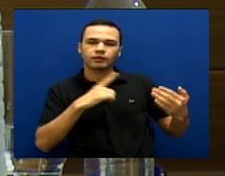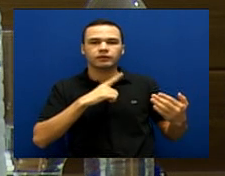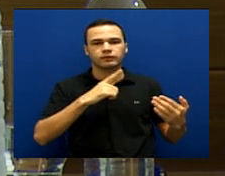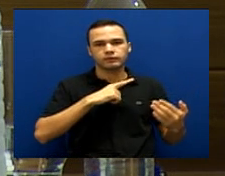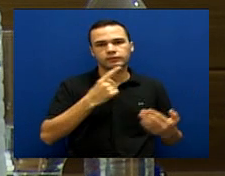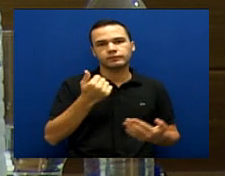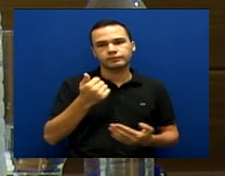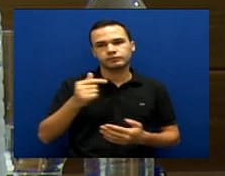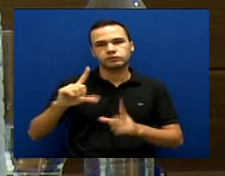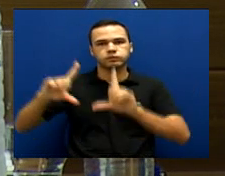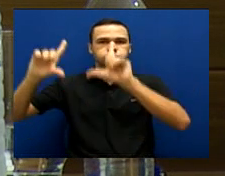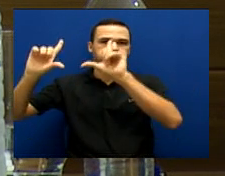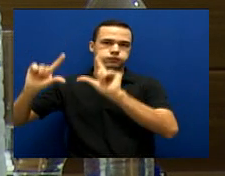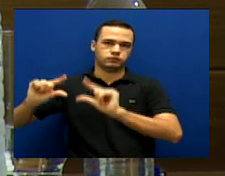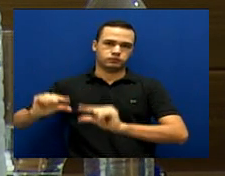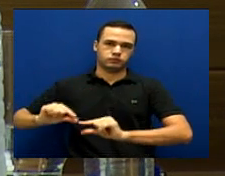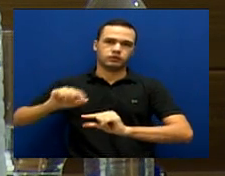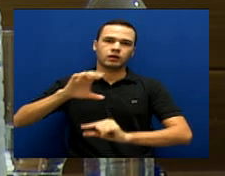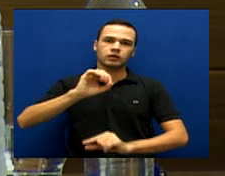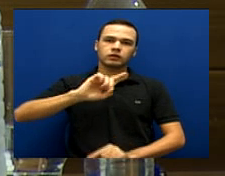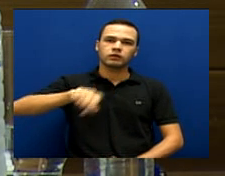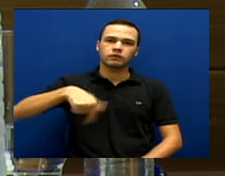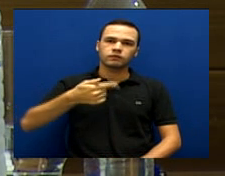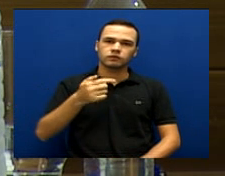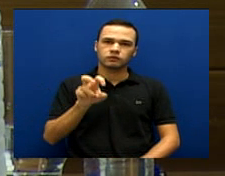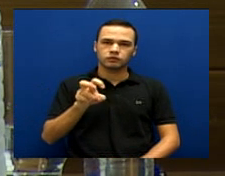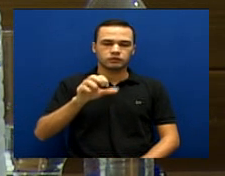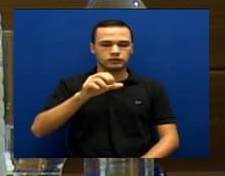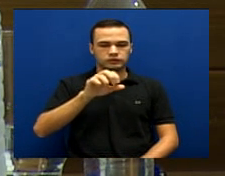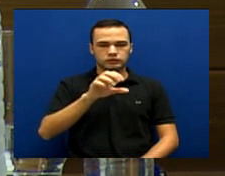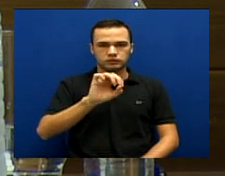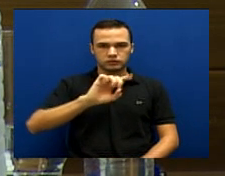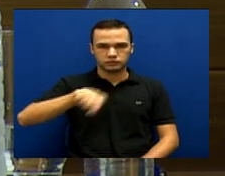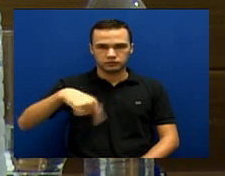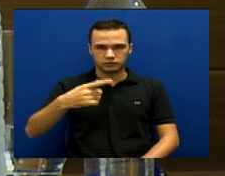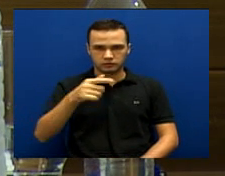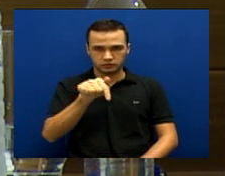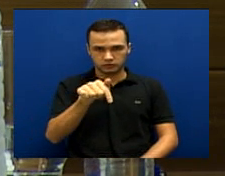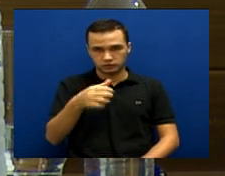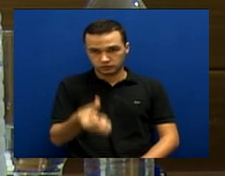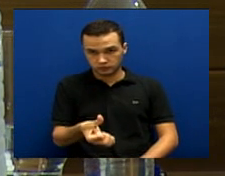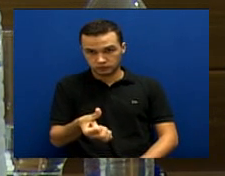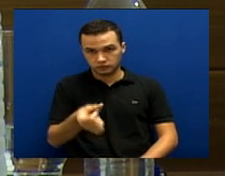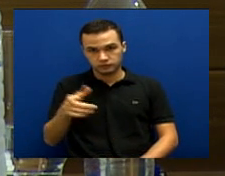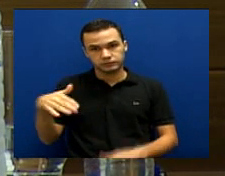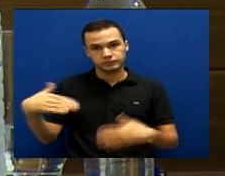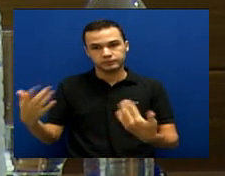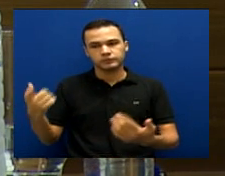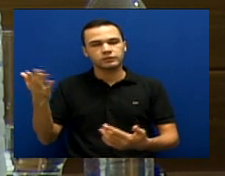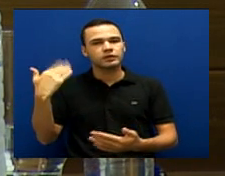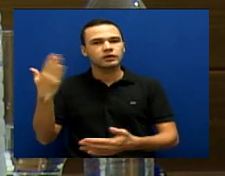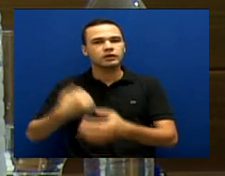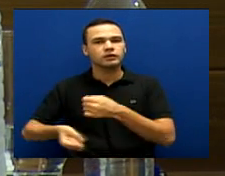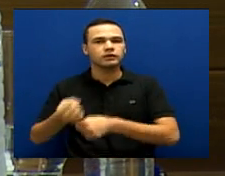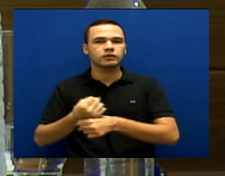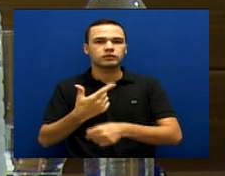diminuição a ikea que dá 0,76 ou seja o valor arrecadado em 2016